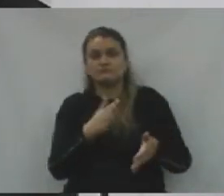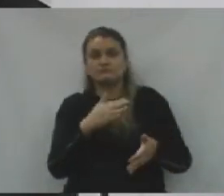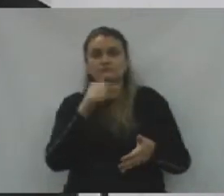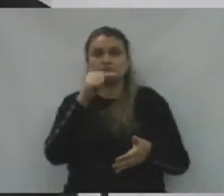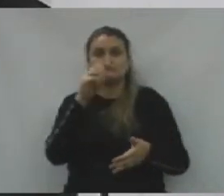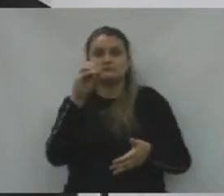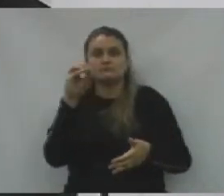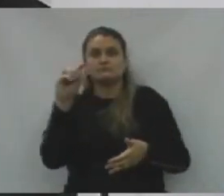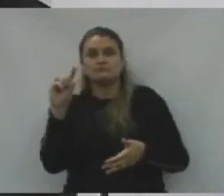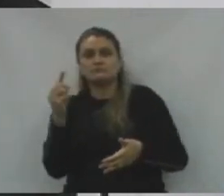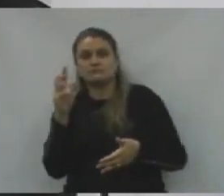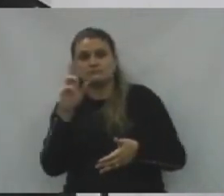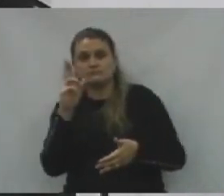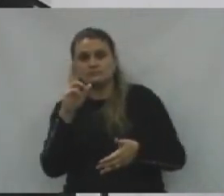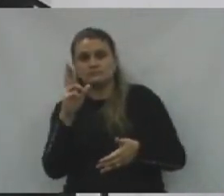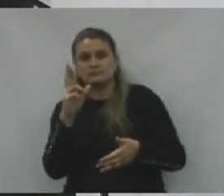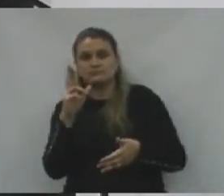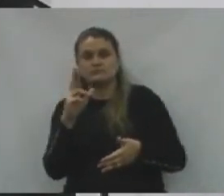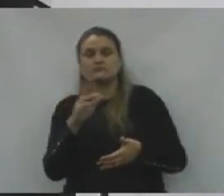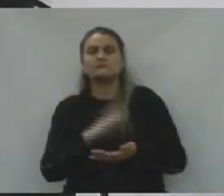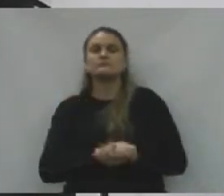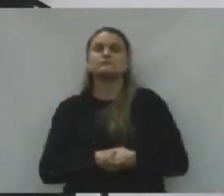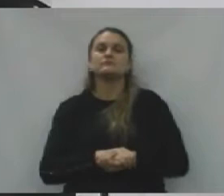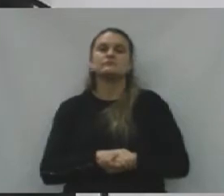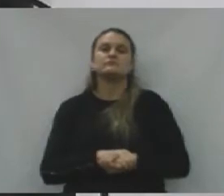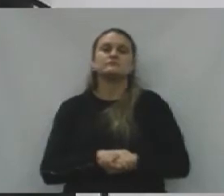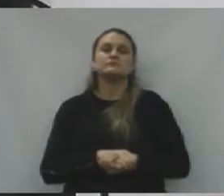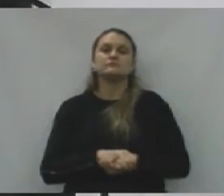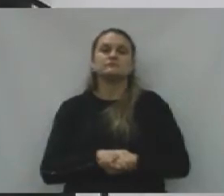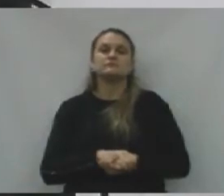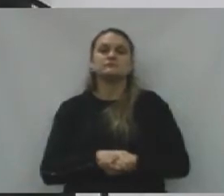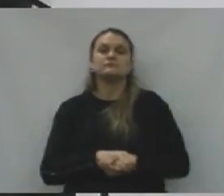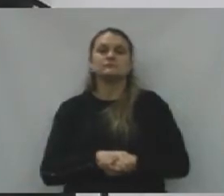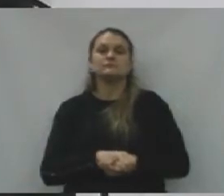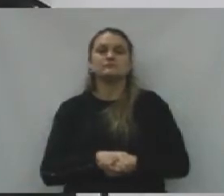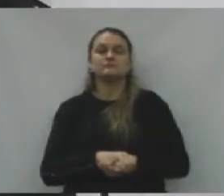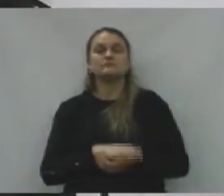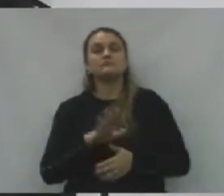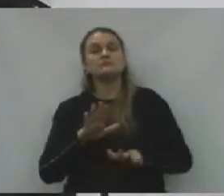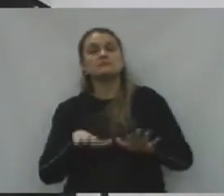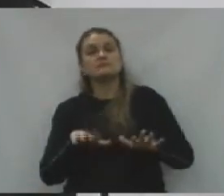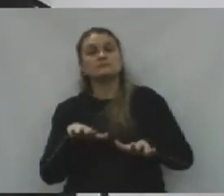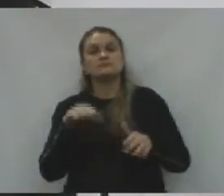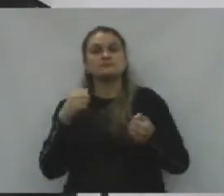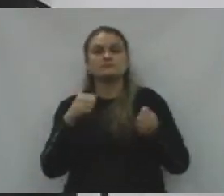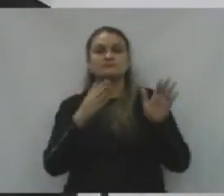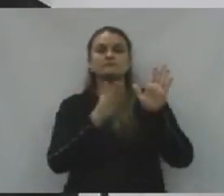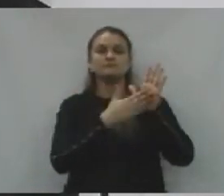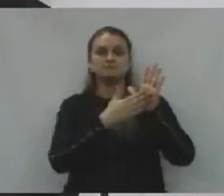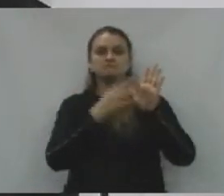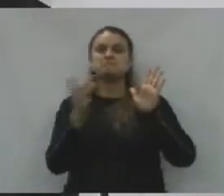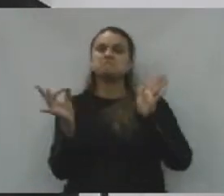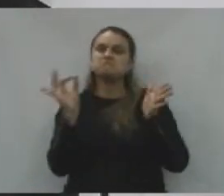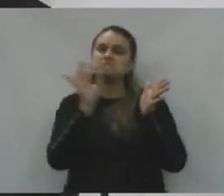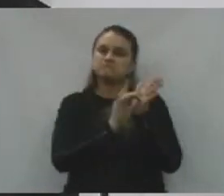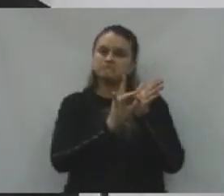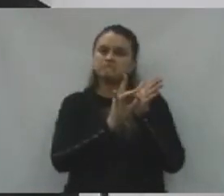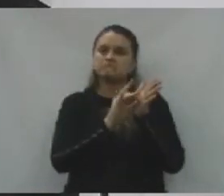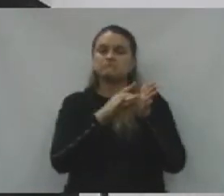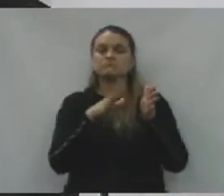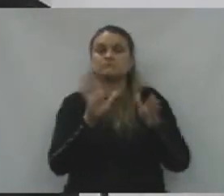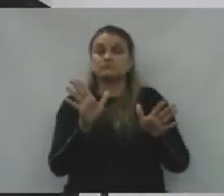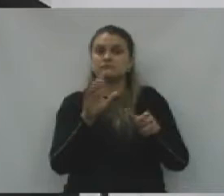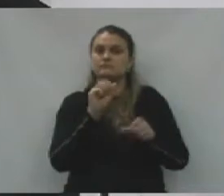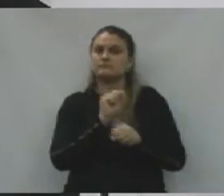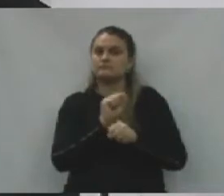de pouco mais de R$700 mil, hoje atualizado pelas planilhas do Estado. Mas, enquanto não vir um documento oficial, como deve ser,